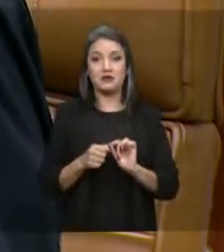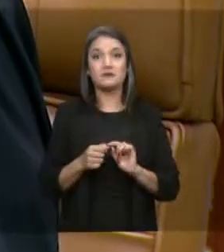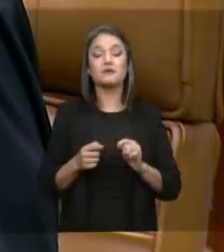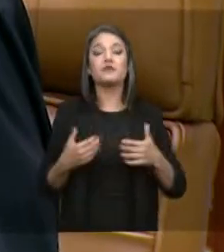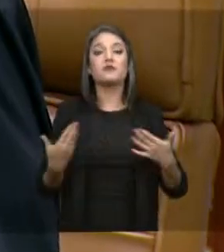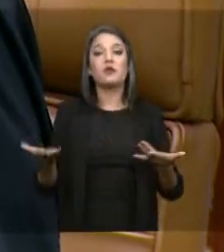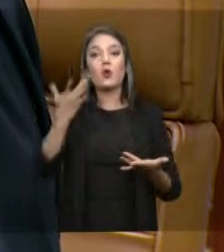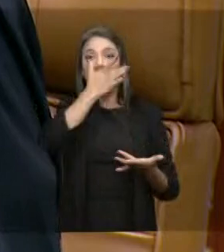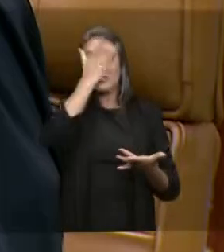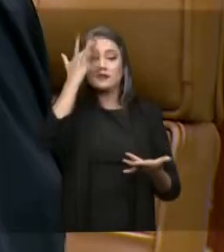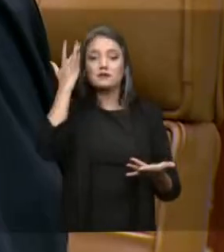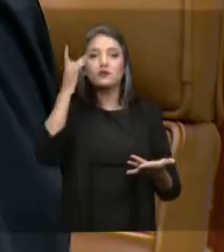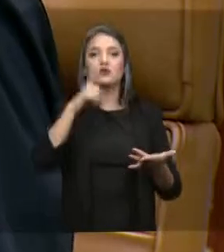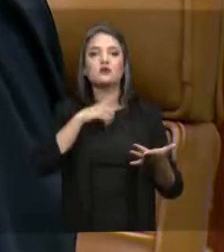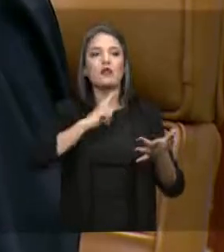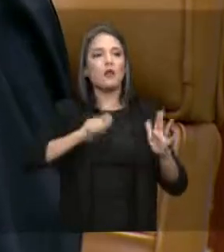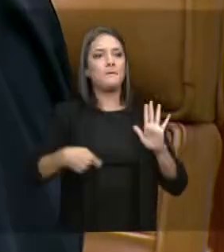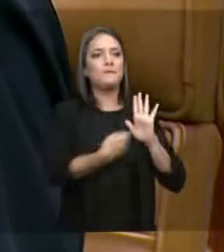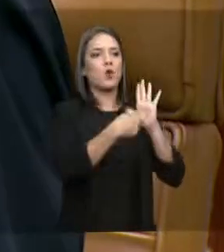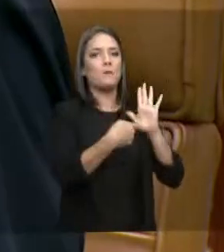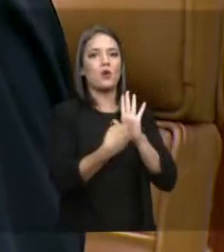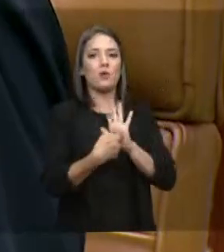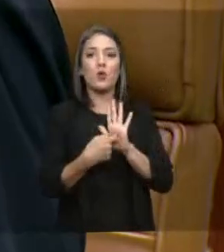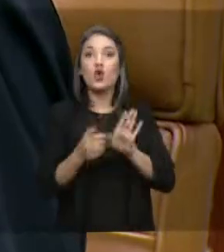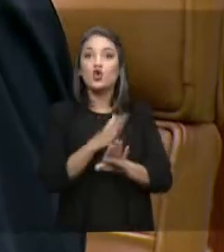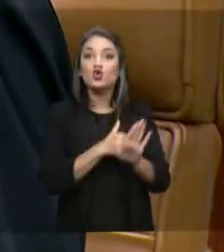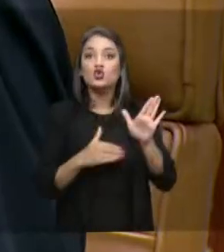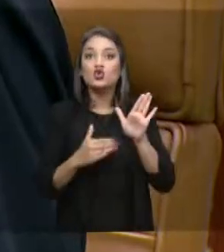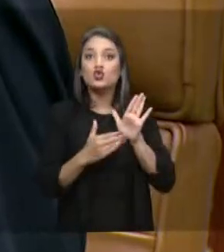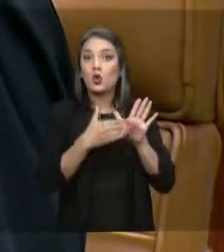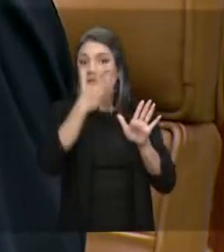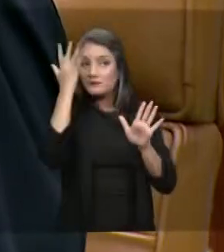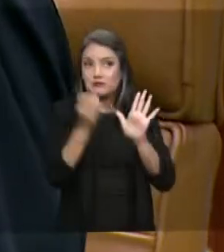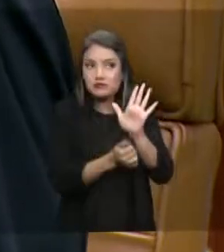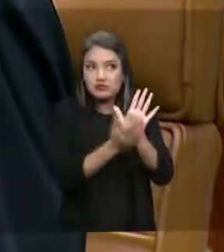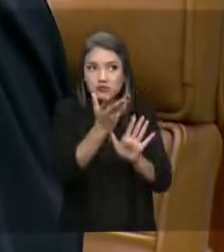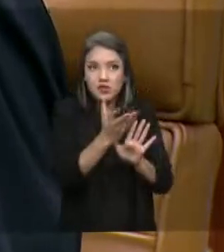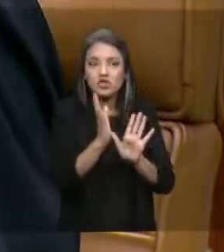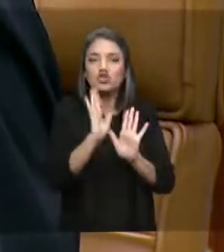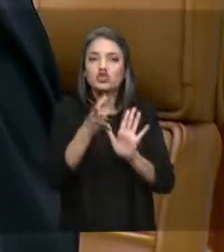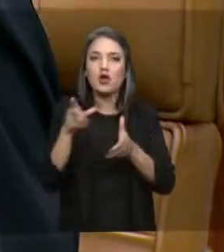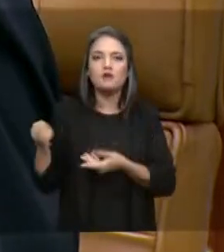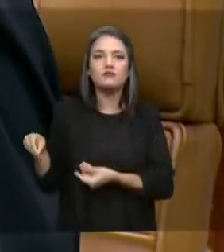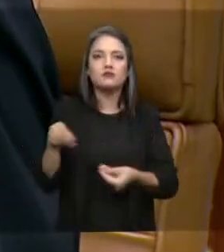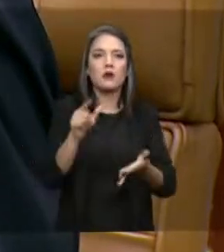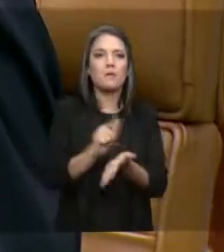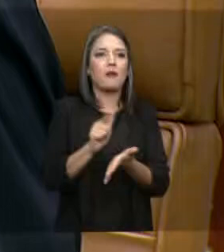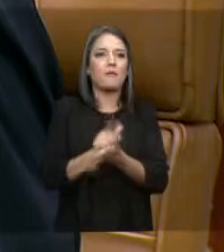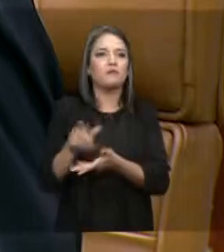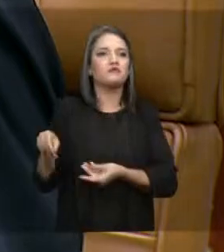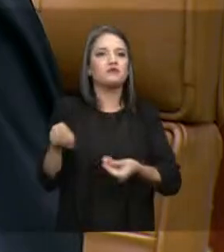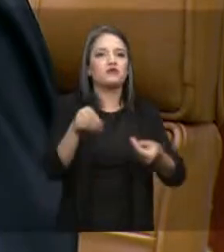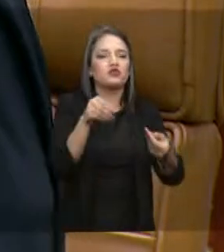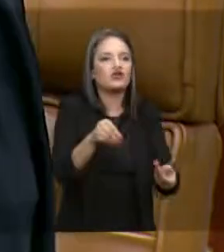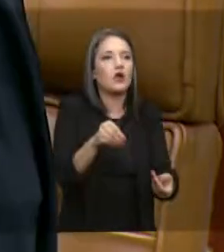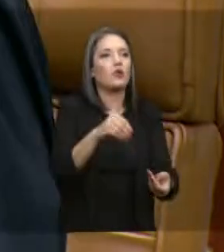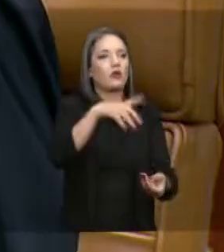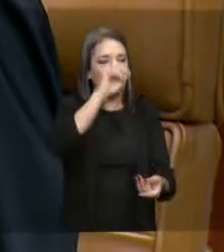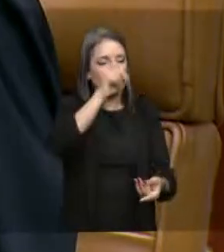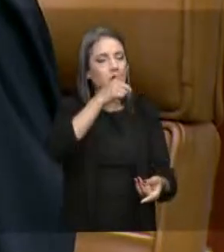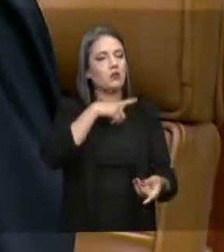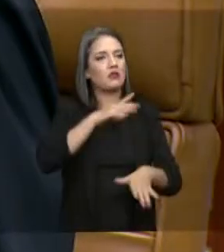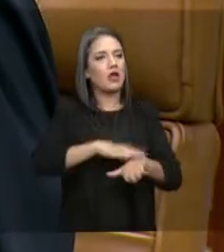aqueles que foram denunciados todos já foram notificados para oferecer a defesa prévia em 15 dias